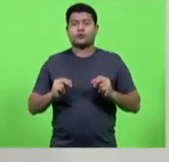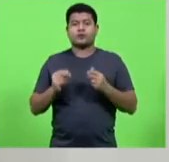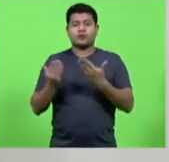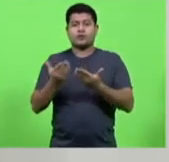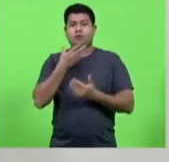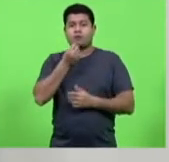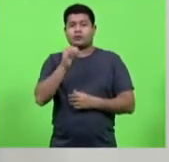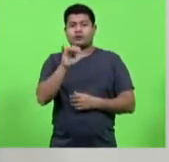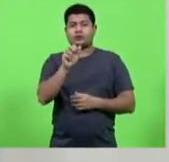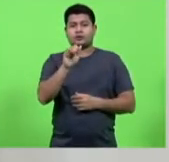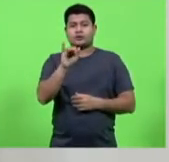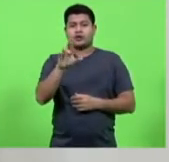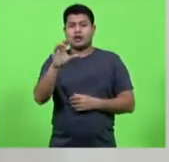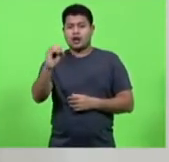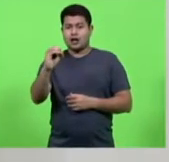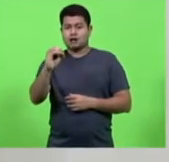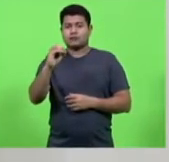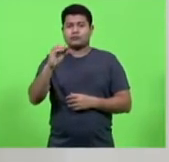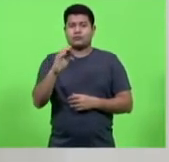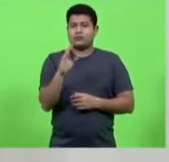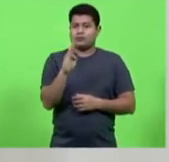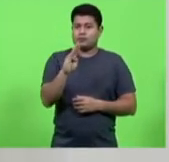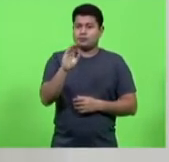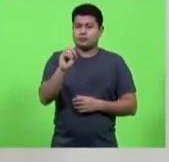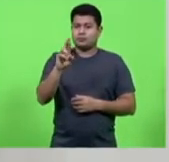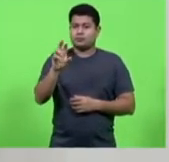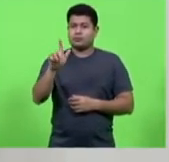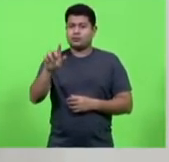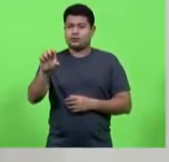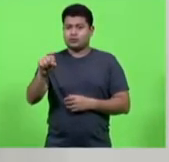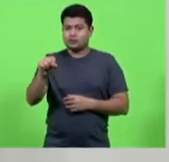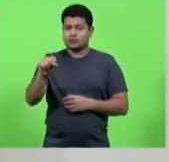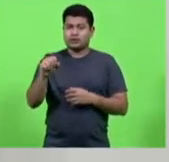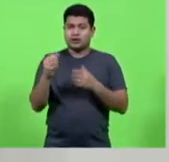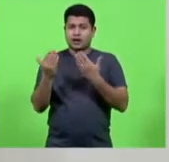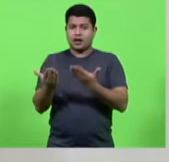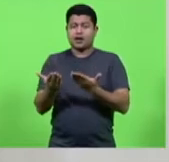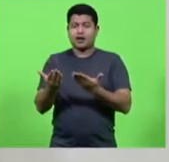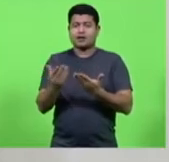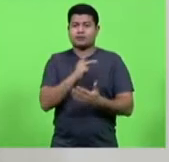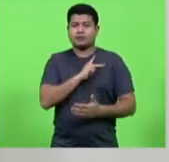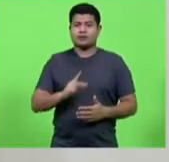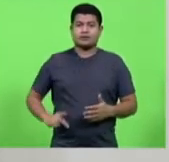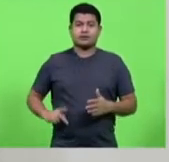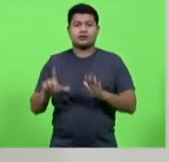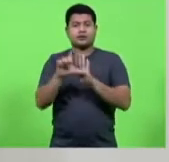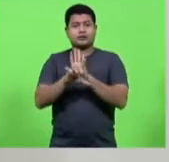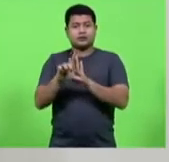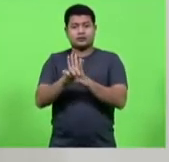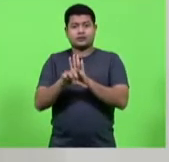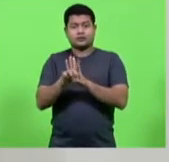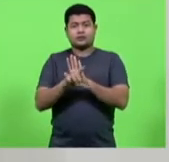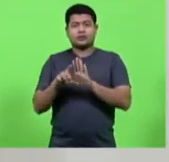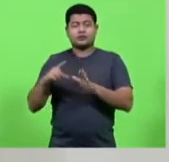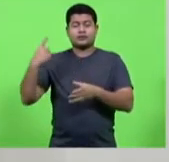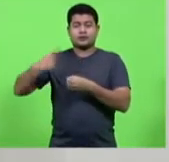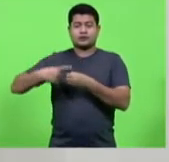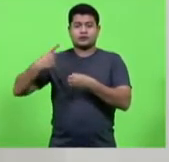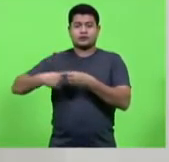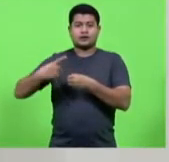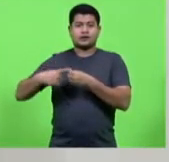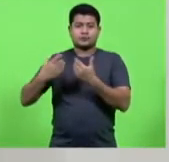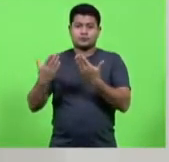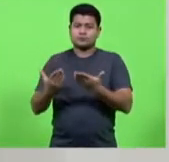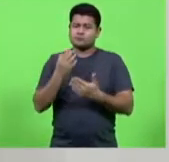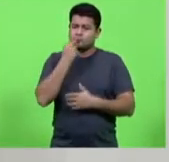e nesse momento a gente recebe com muita alegria a sua recuperação, já saiu do tubo e vem se recuperando.